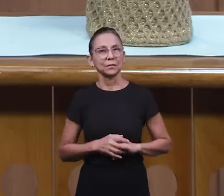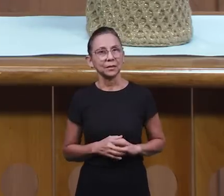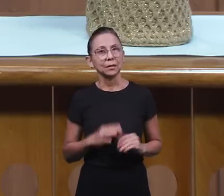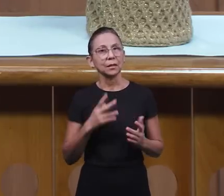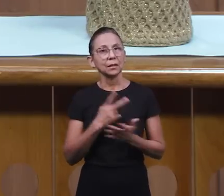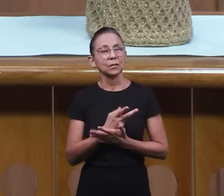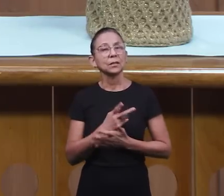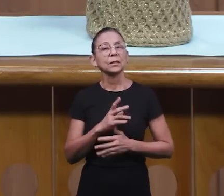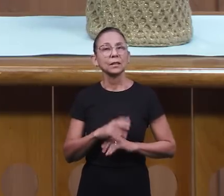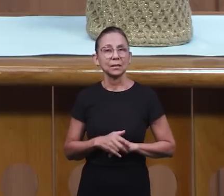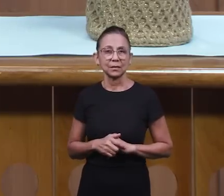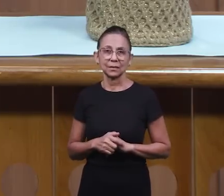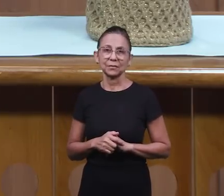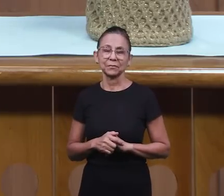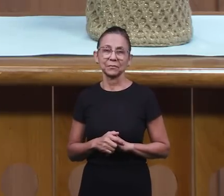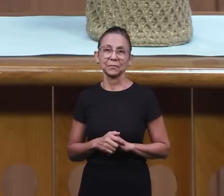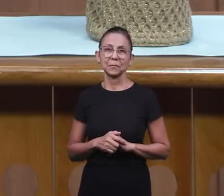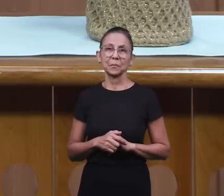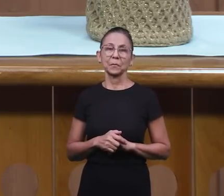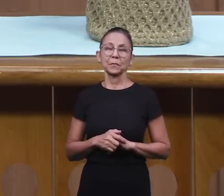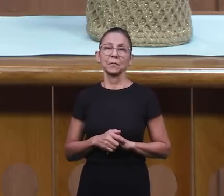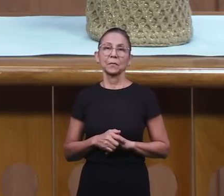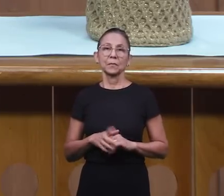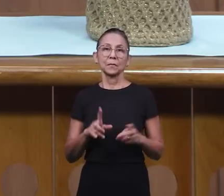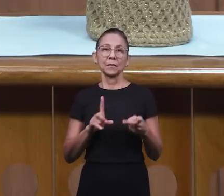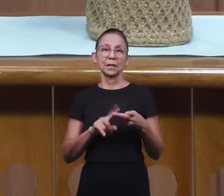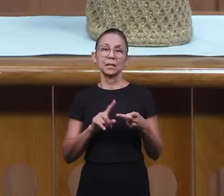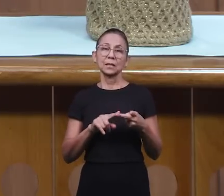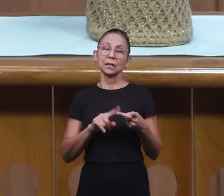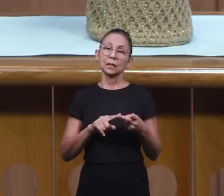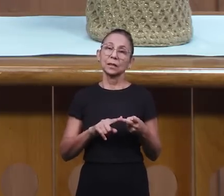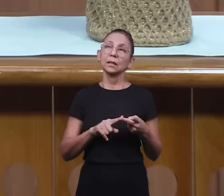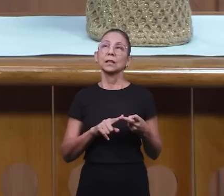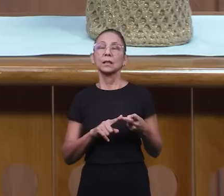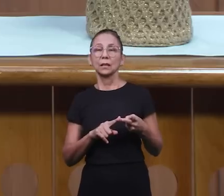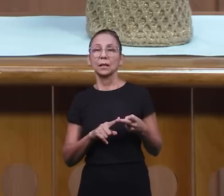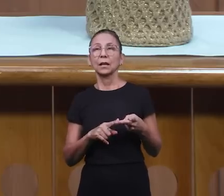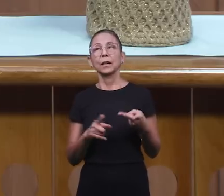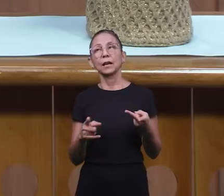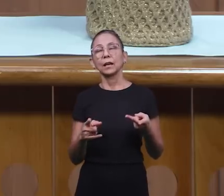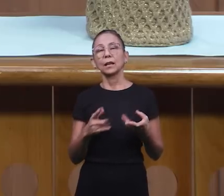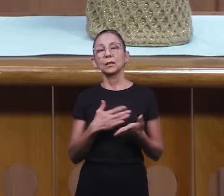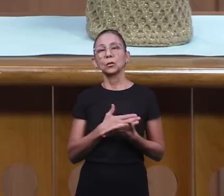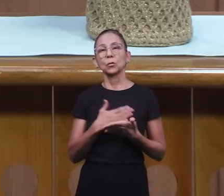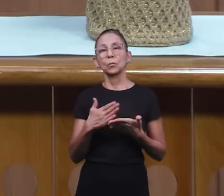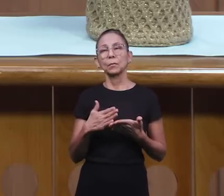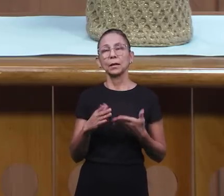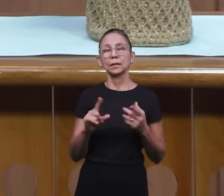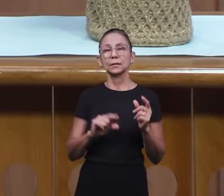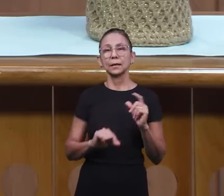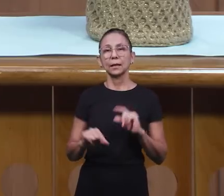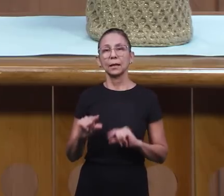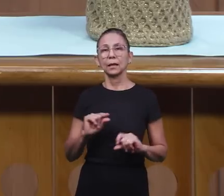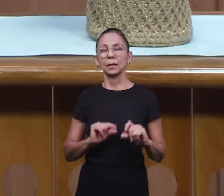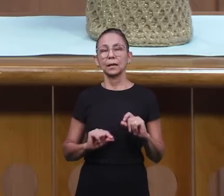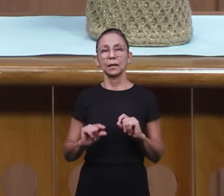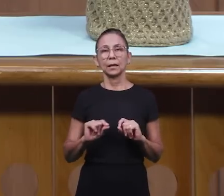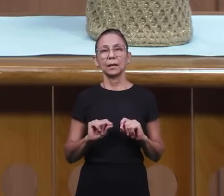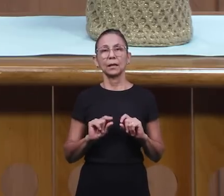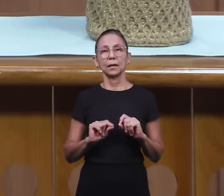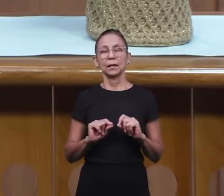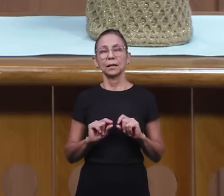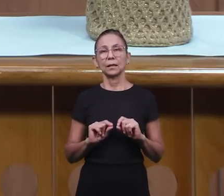em decorrência disso, esse culto, ele passa a ser uma substituição, ou seja, ele